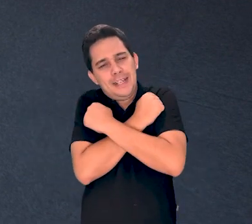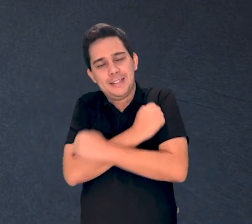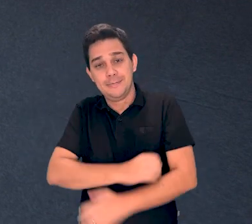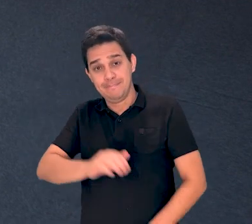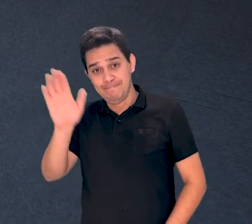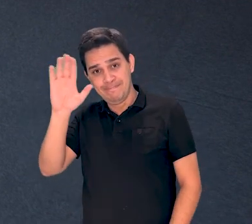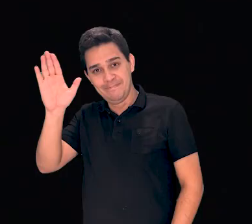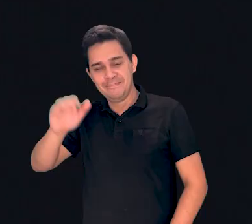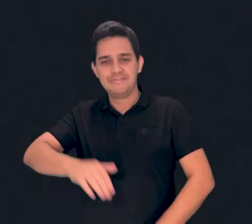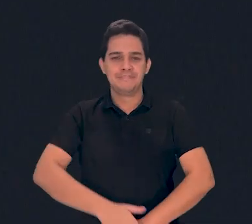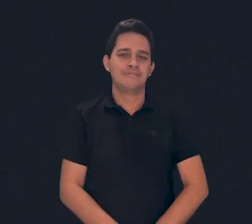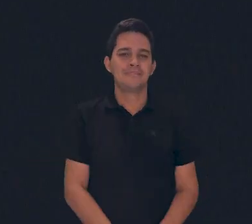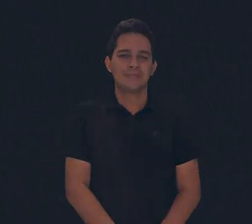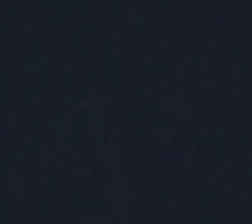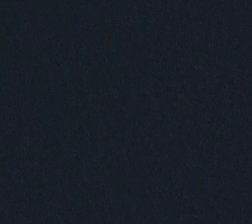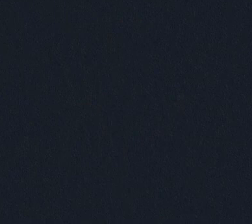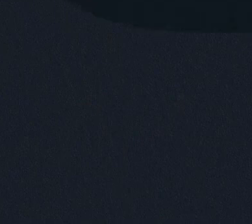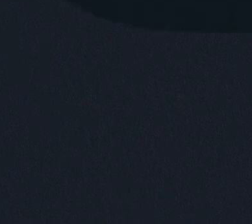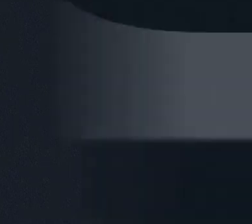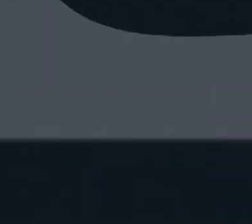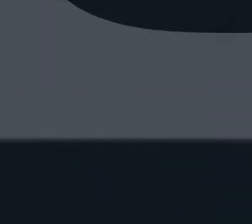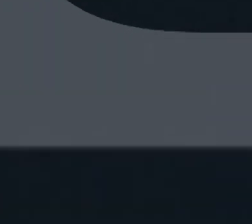abraço até mais